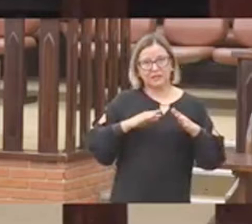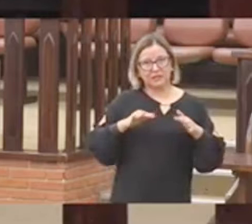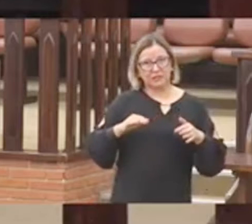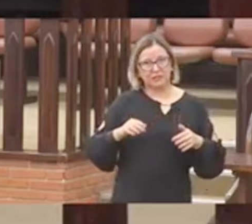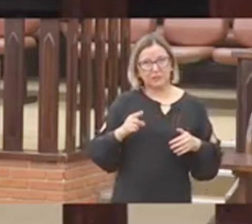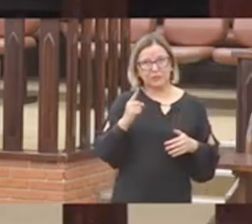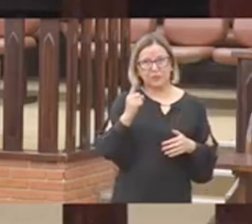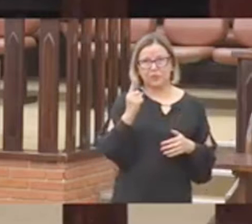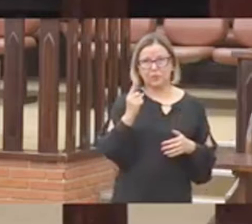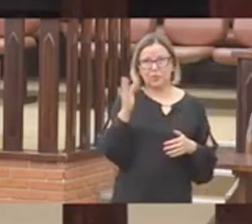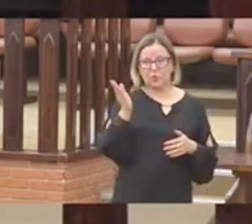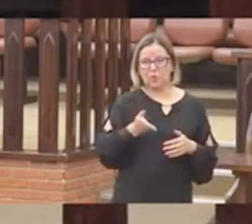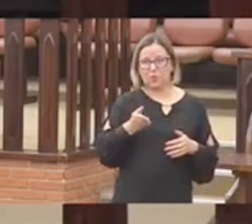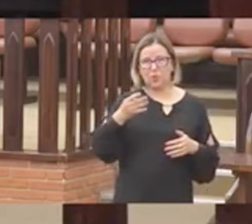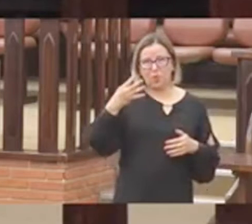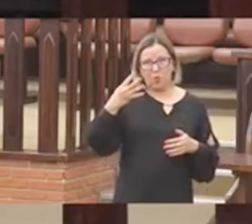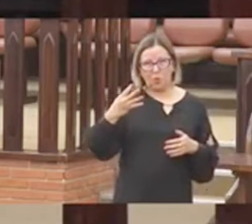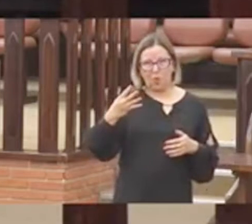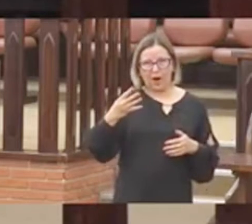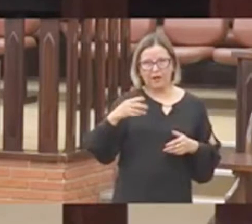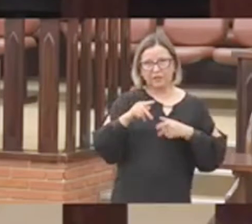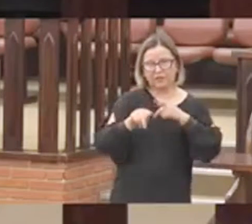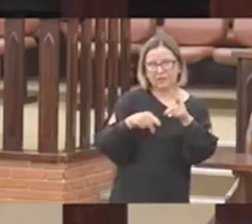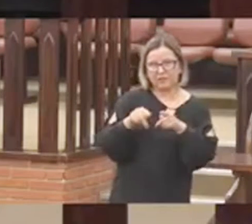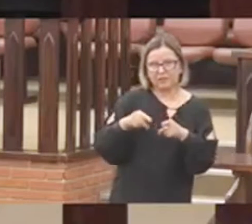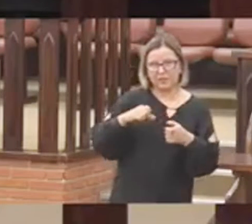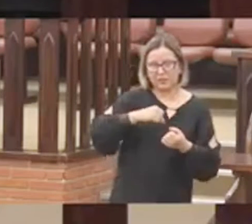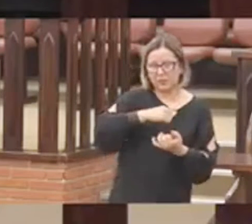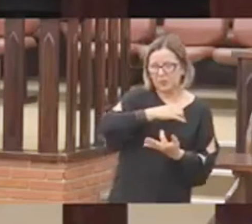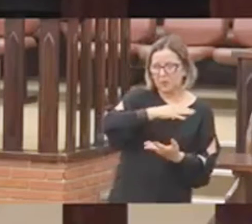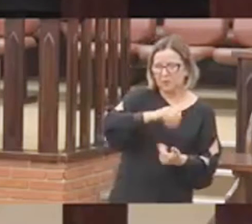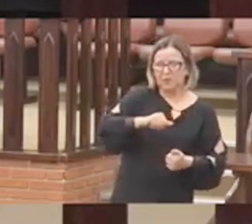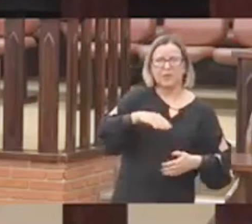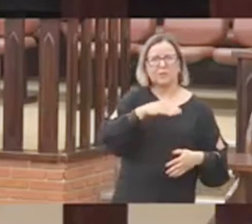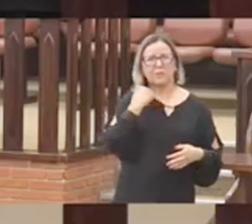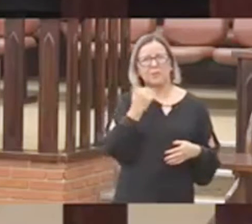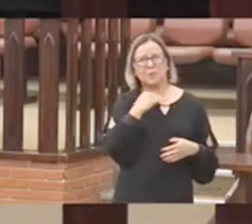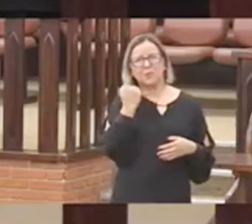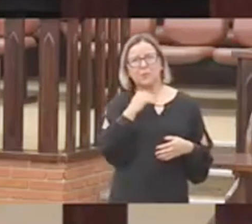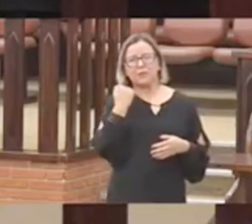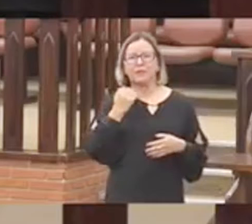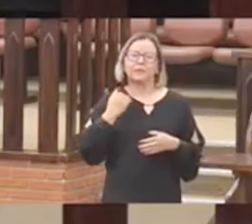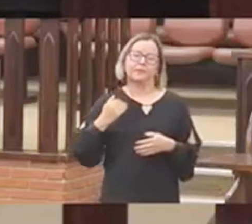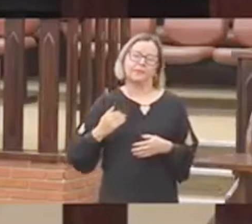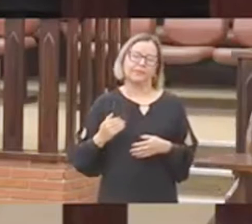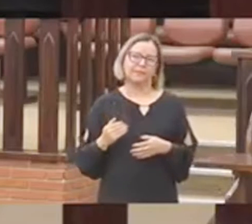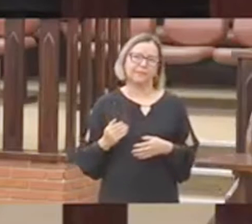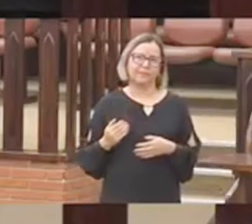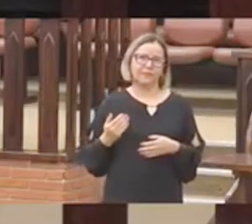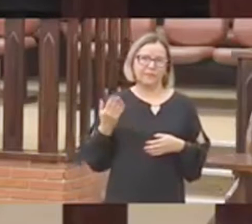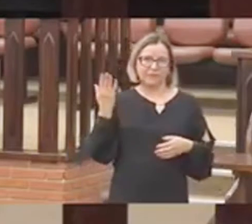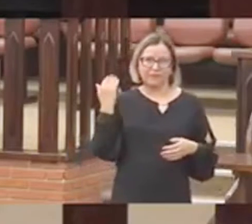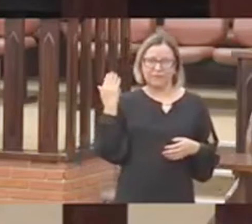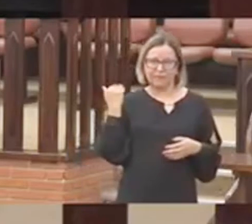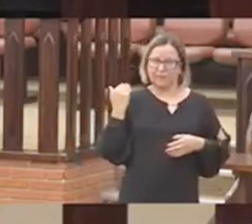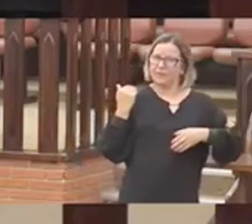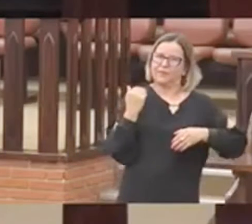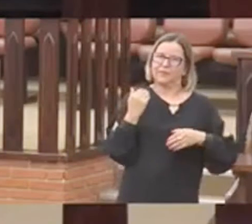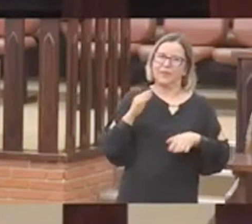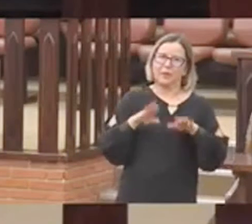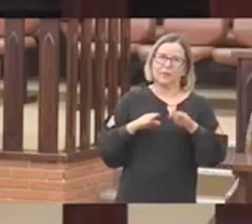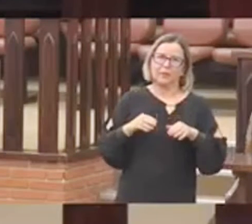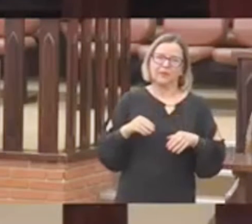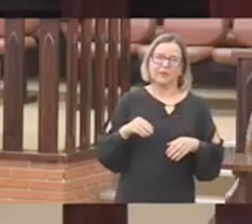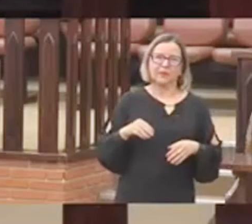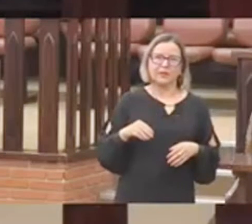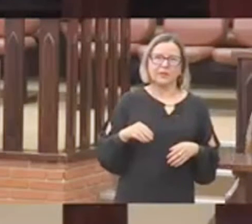Naquela época, o mundo tinha próximo de 2 bilhões de pessoas, ou seja, 1/4 seriam 500 milhões de